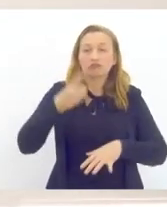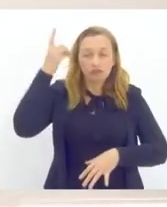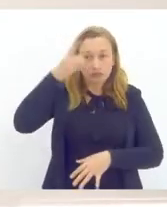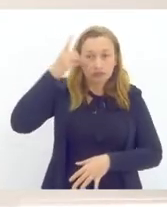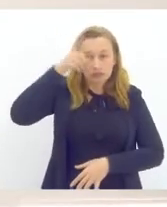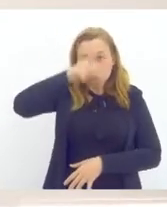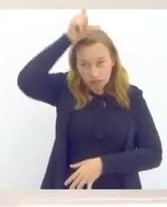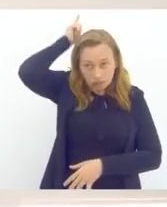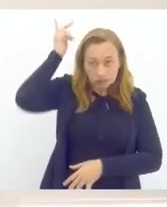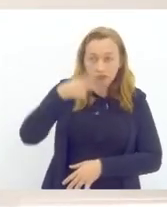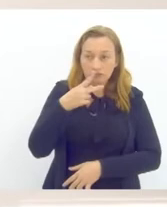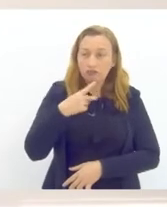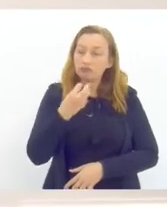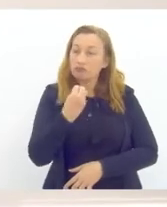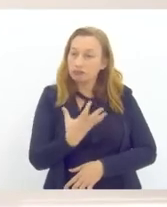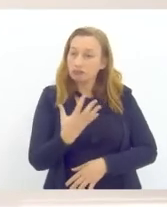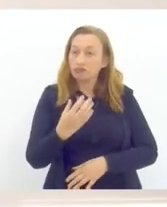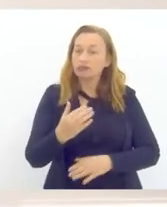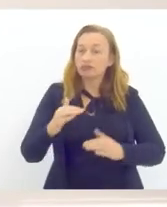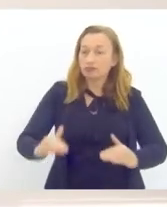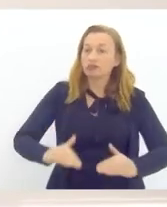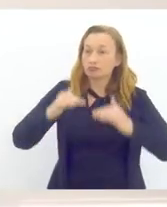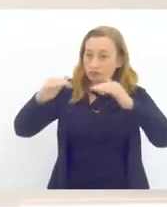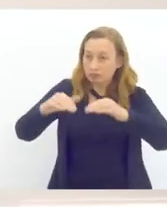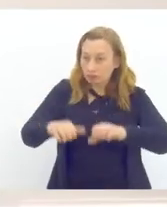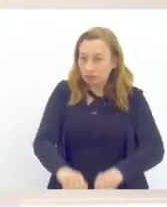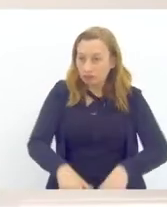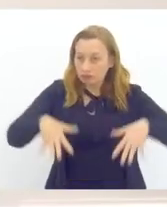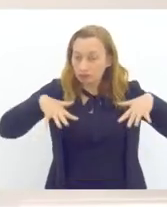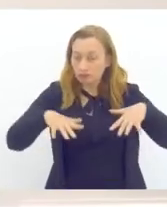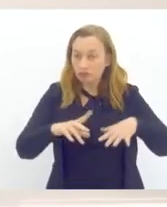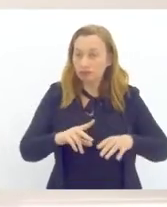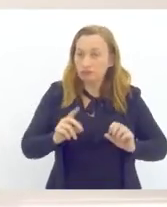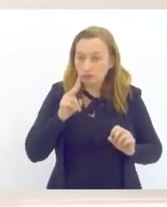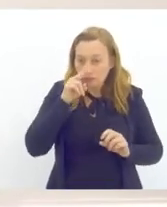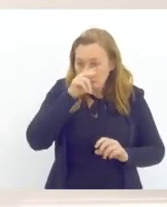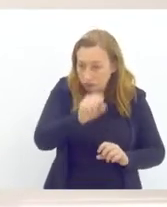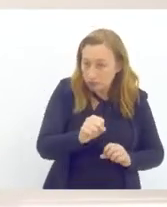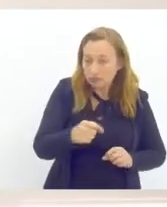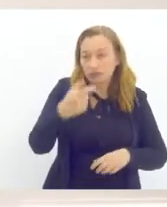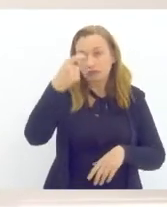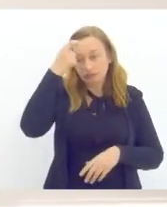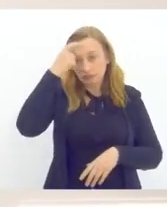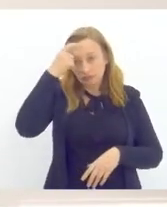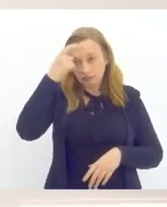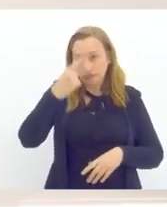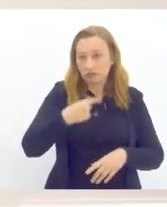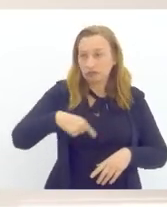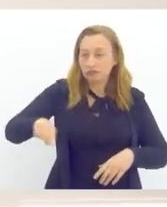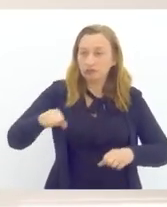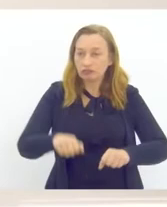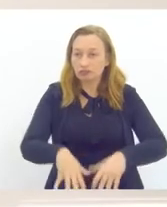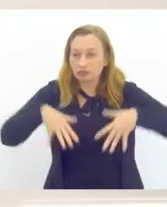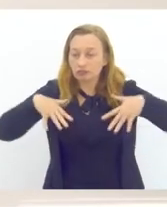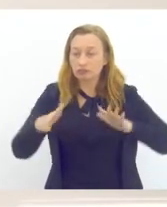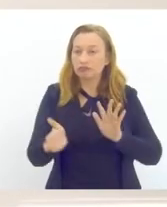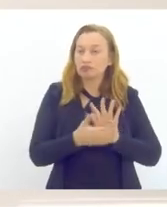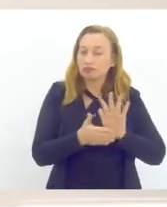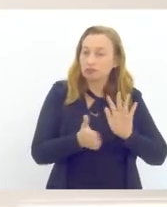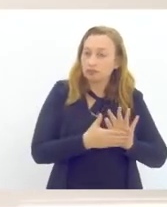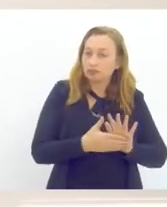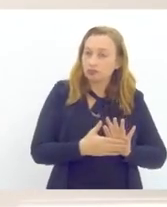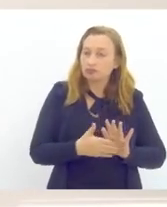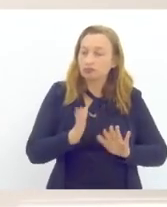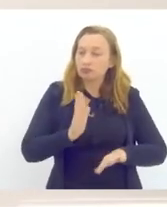bem, o plenário é soberano, mas a gente vai fazer um esforço de consenso para levar ao plenário uma proposta o